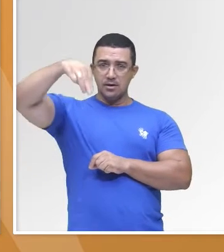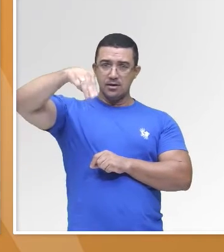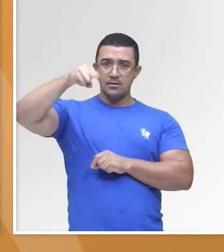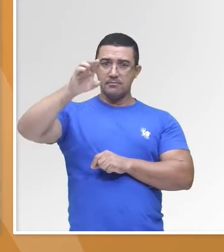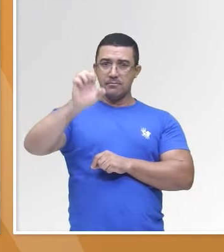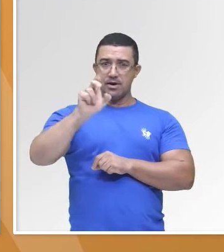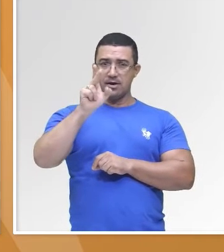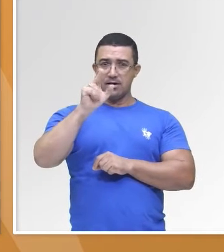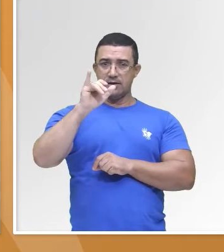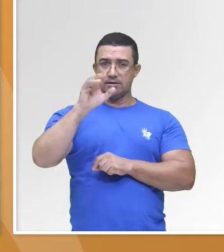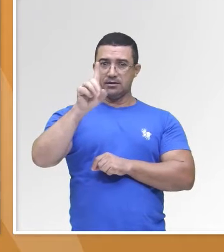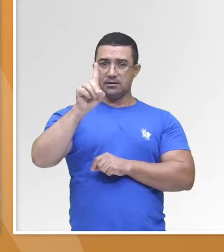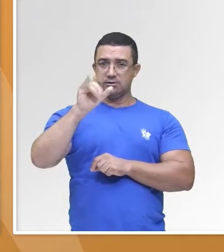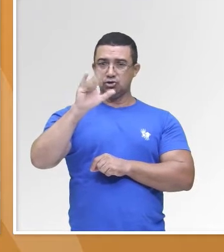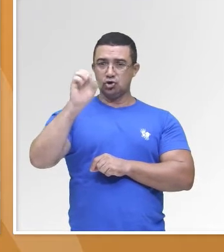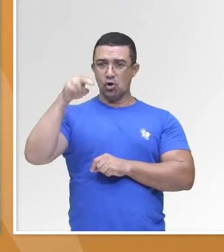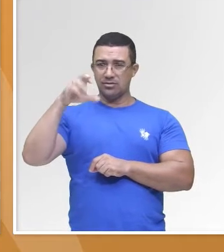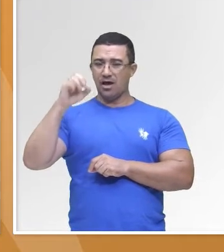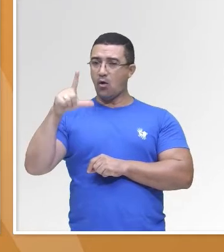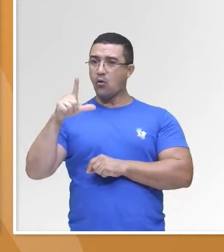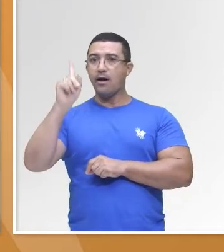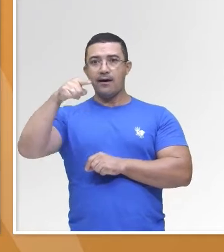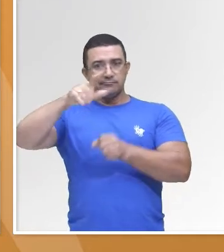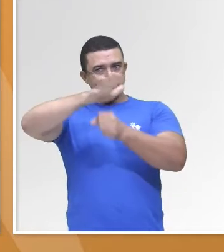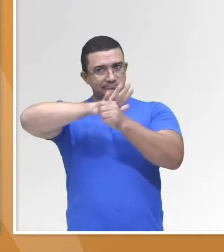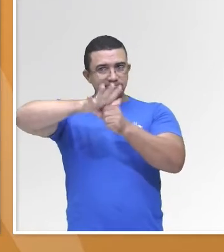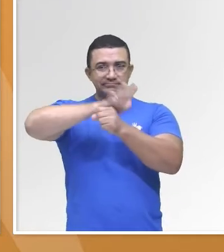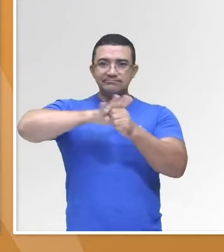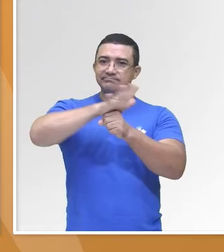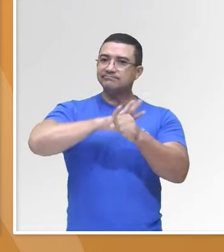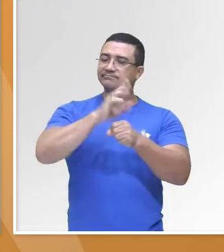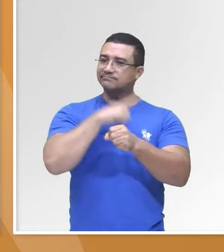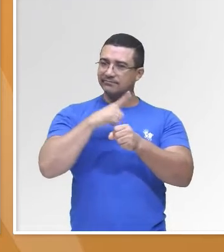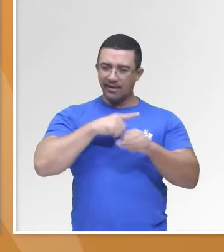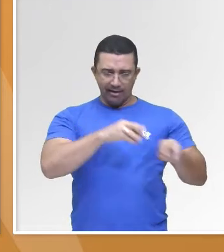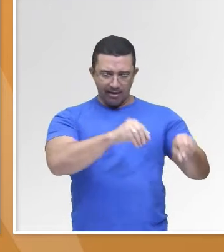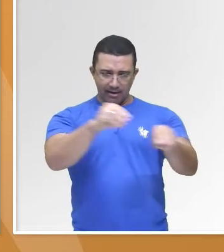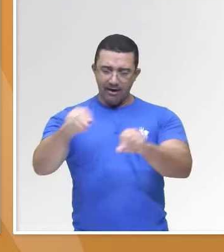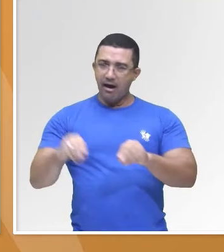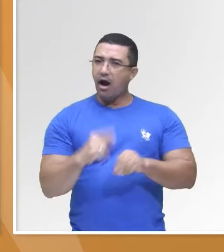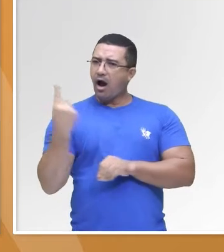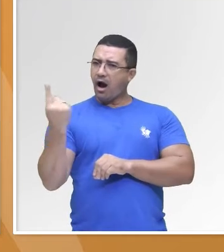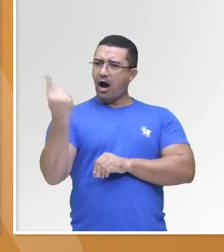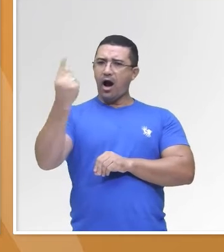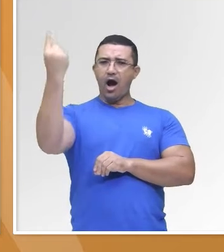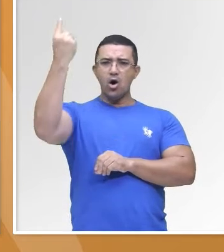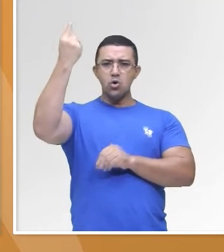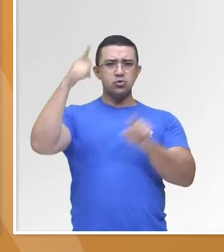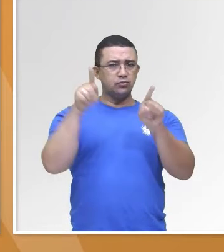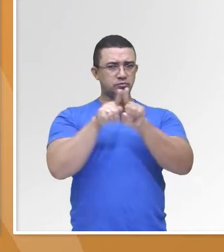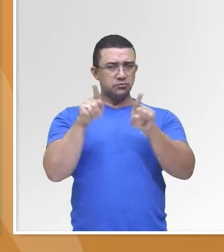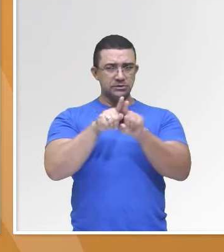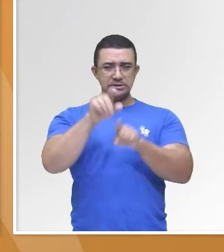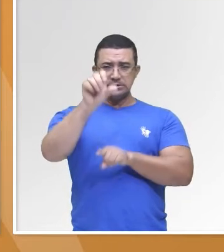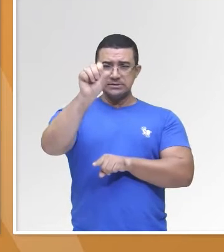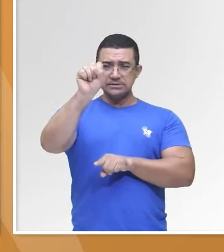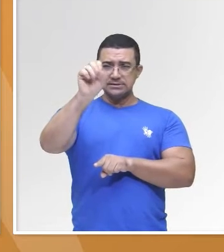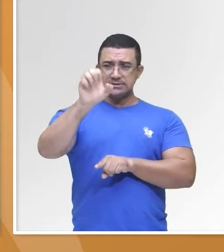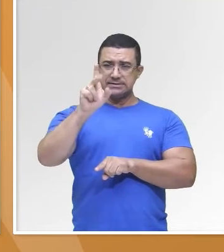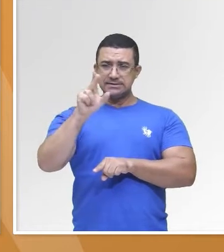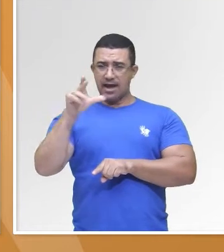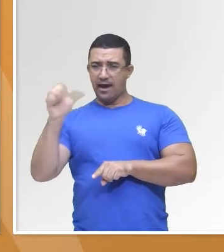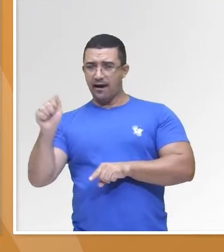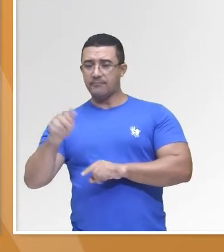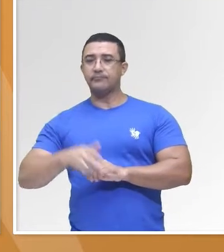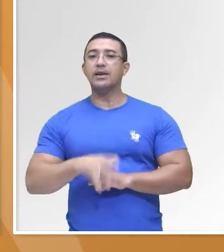composto principalmente por serras, tá? Serras e terras mais altas, né? Que adentram o leste, como a Serra